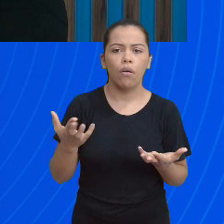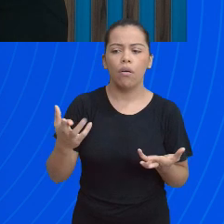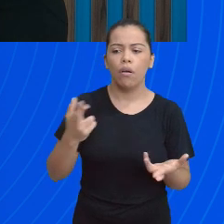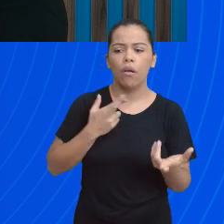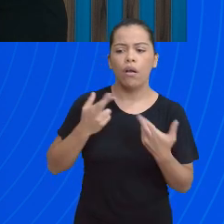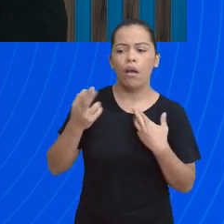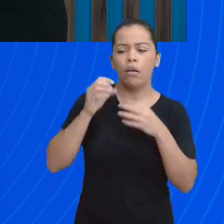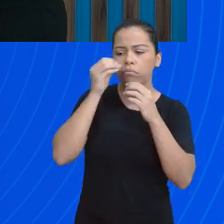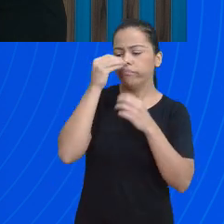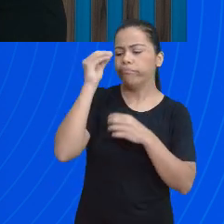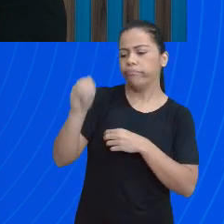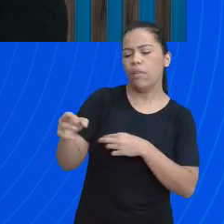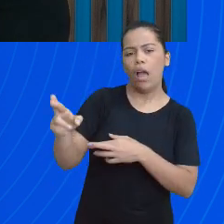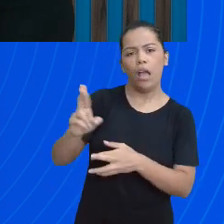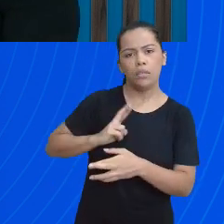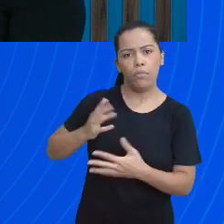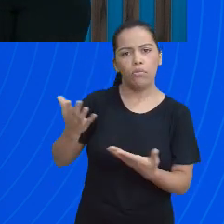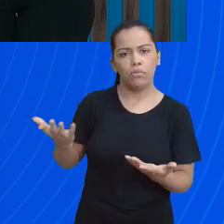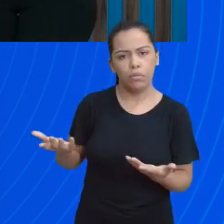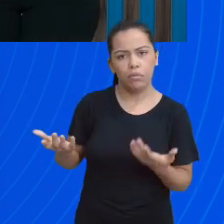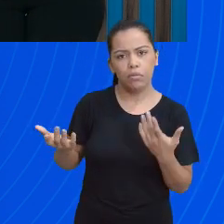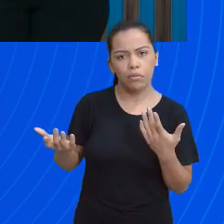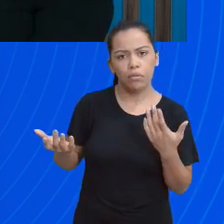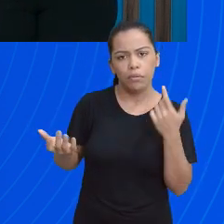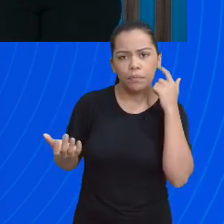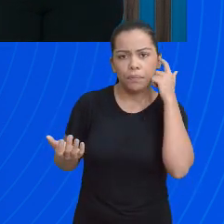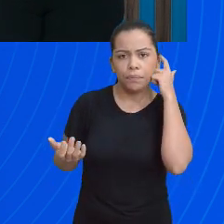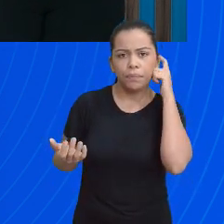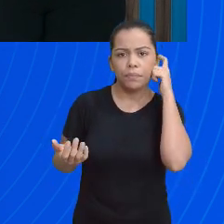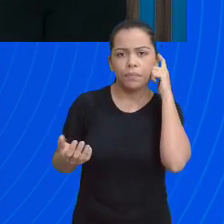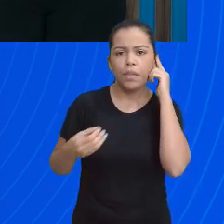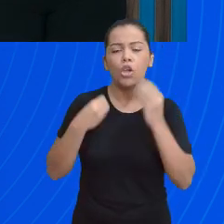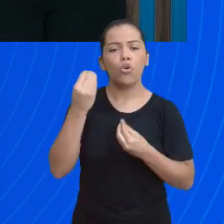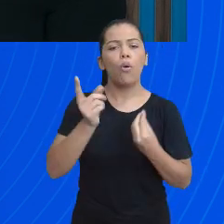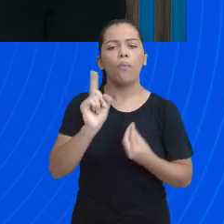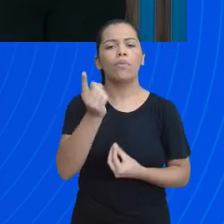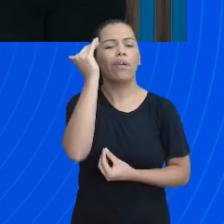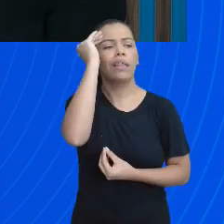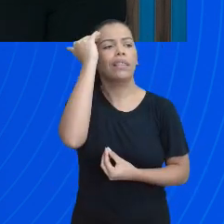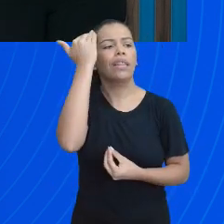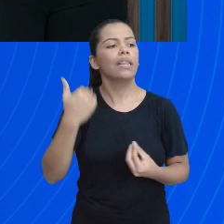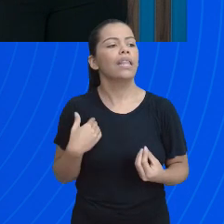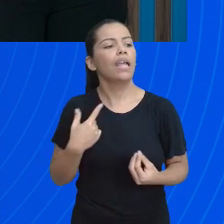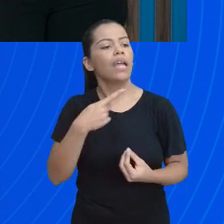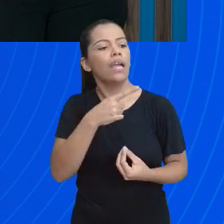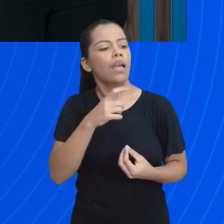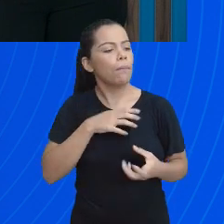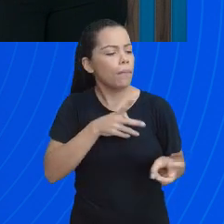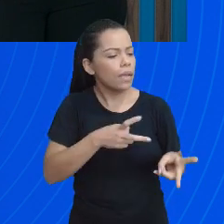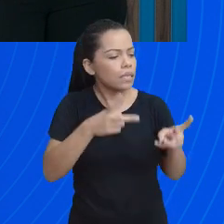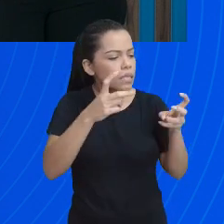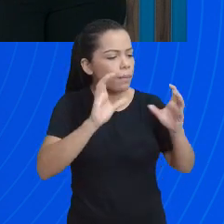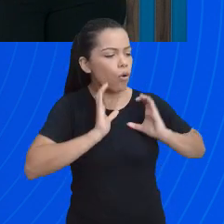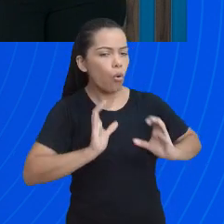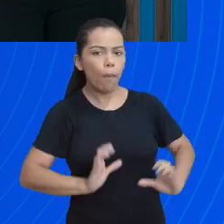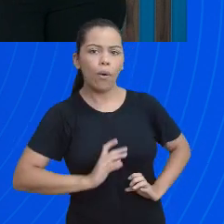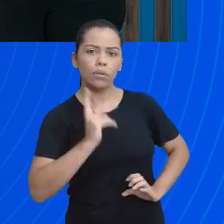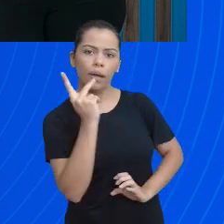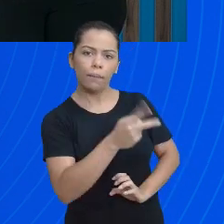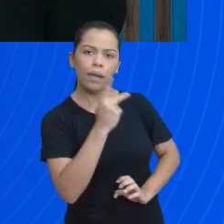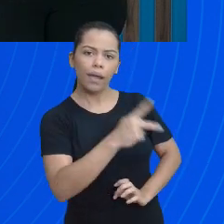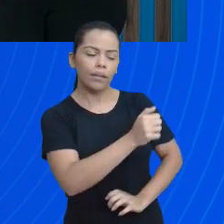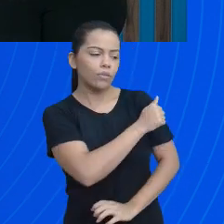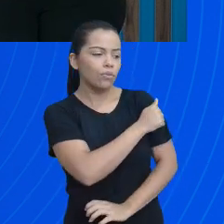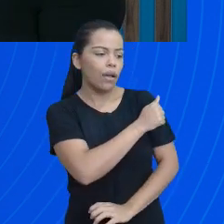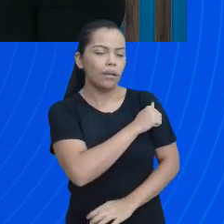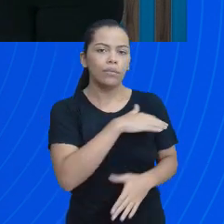não tentar entender o que, que aquele comportamento está comunicando? Então, isso é uma forma de trabalhar no viés